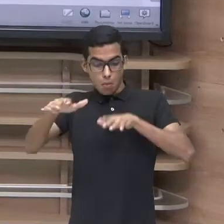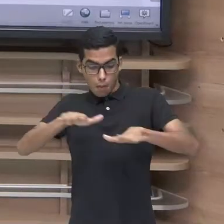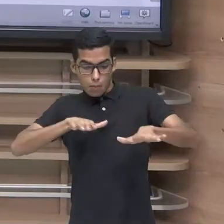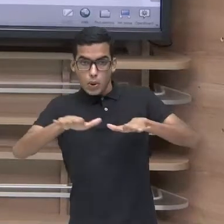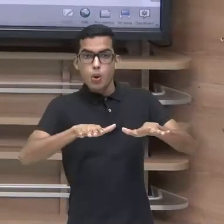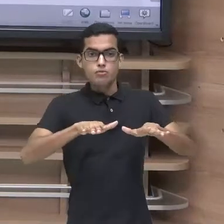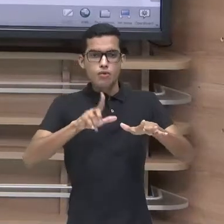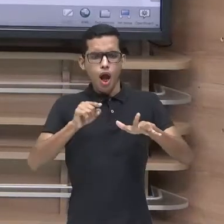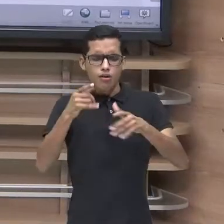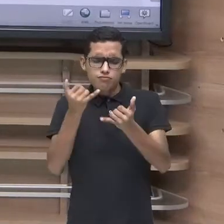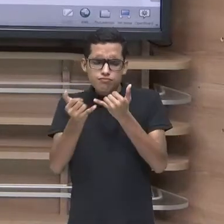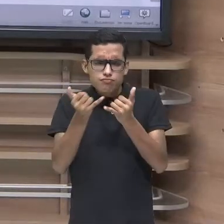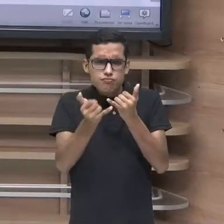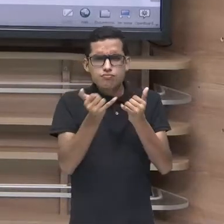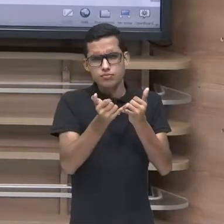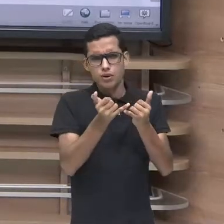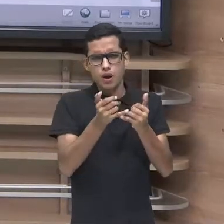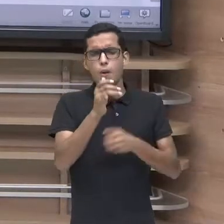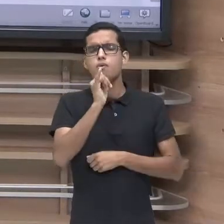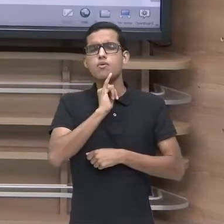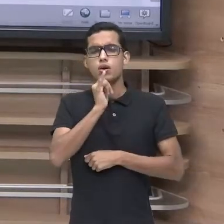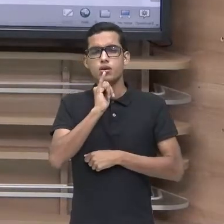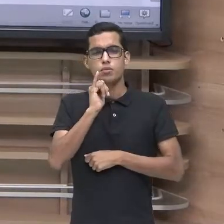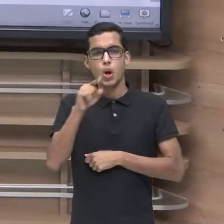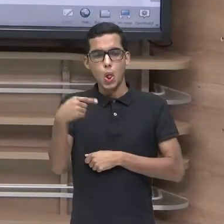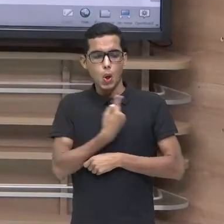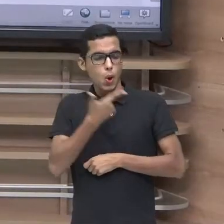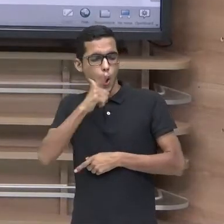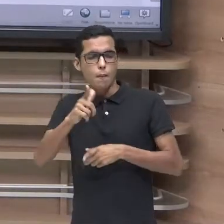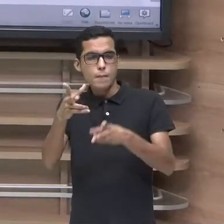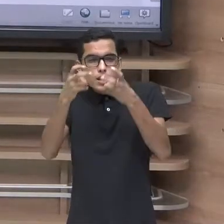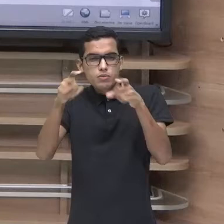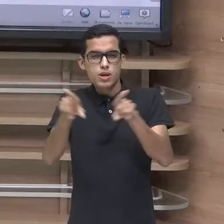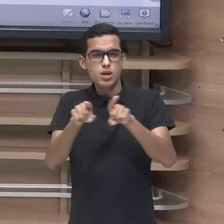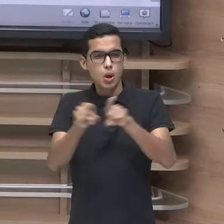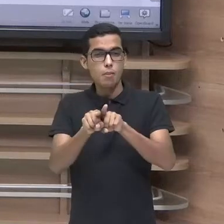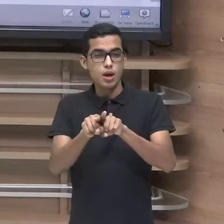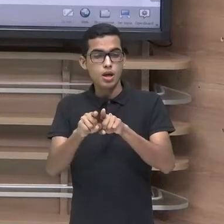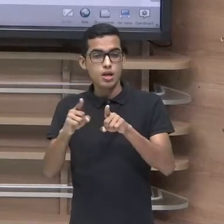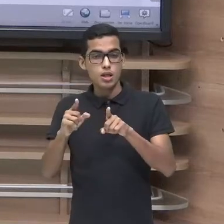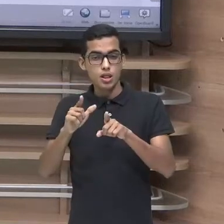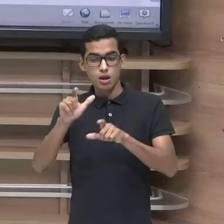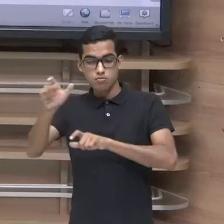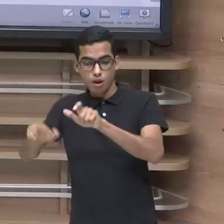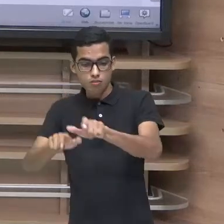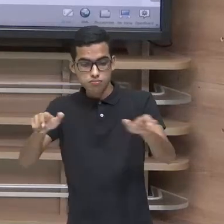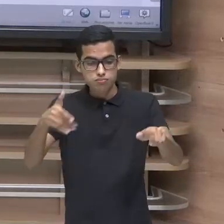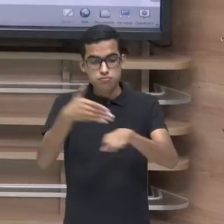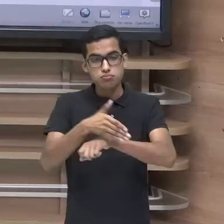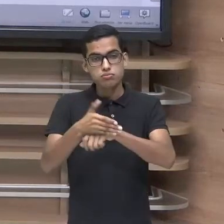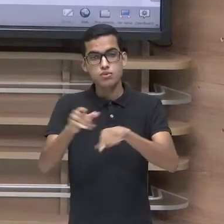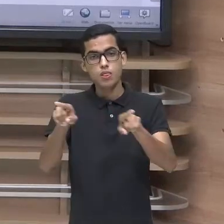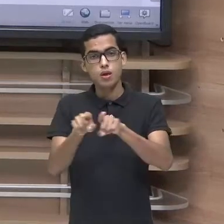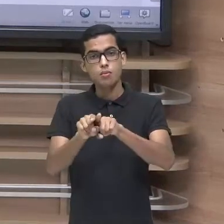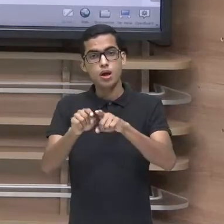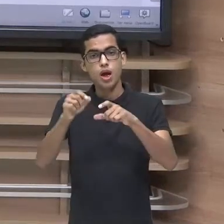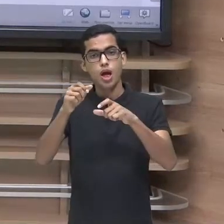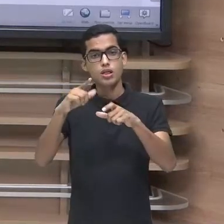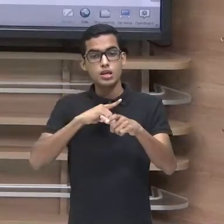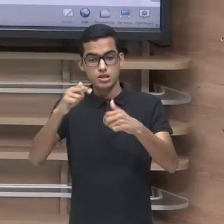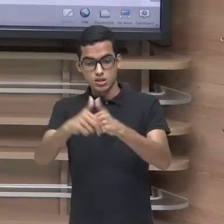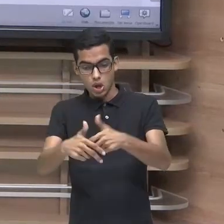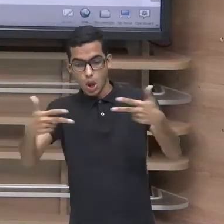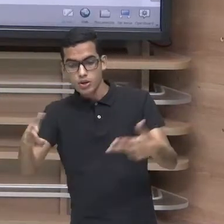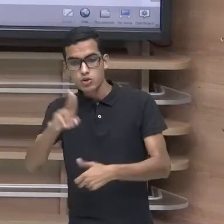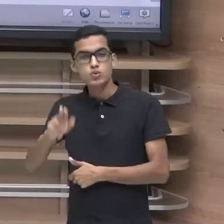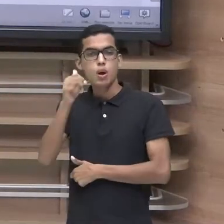sim semelhante. Mas, por exemplo, a gente consegue perceber diferenças nos participantes. Algumas etnias utilizam só as mulheres, outras